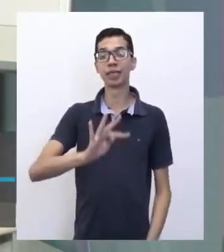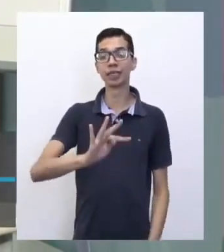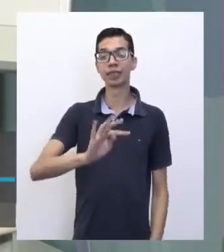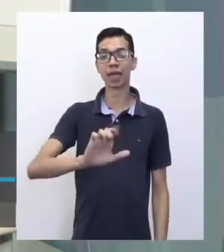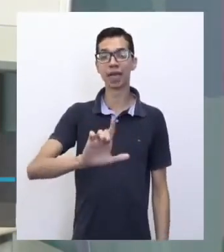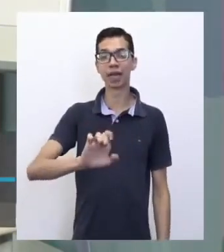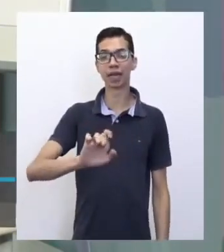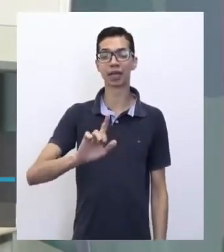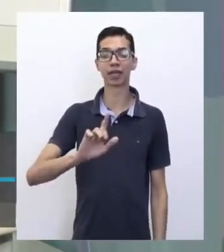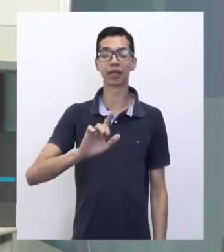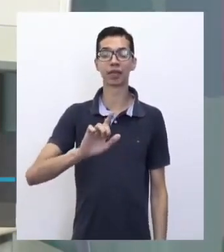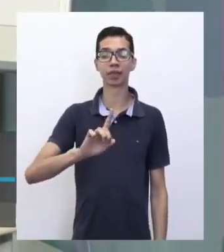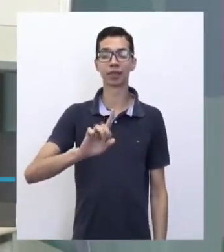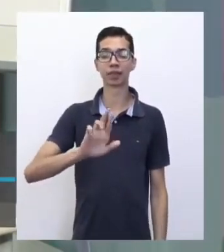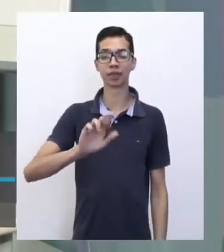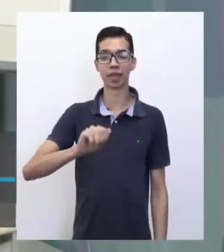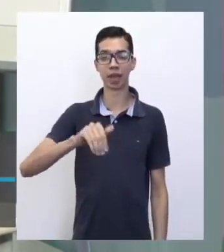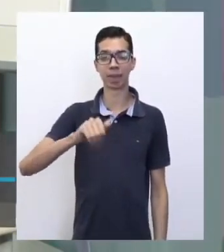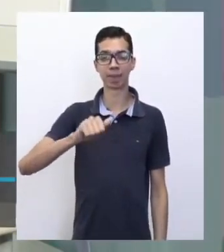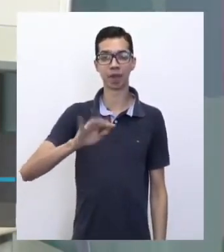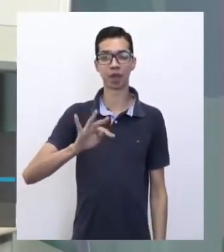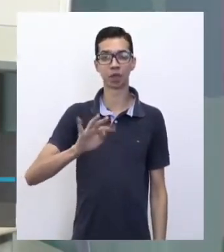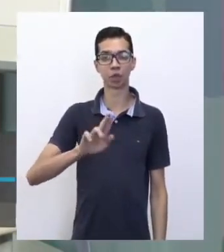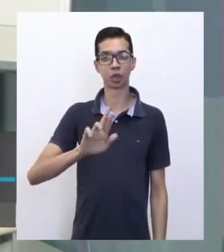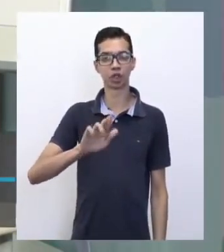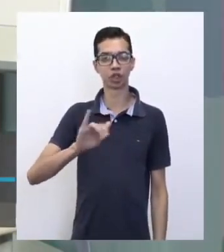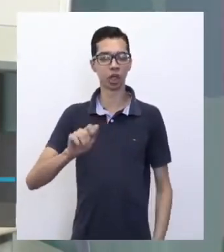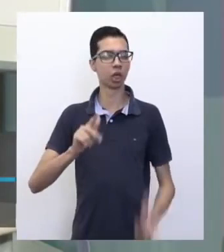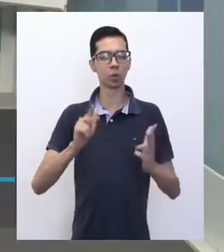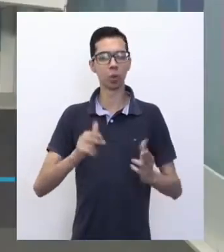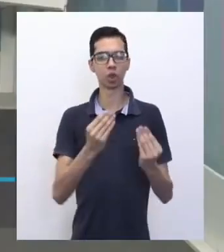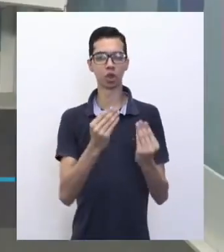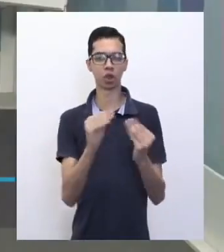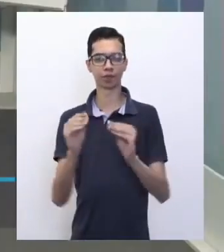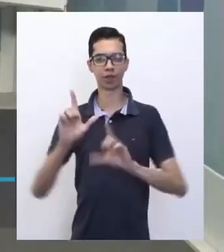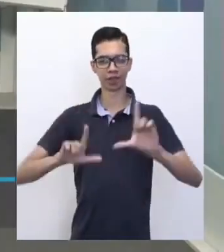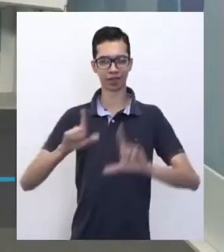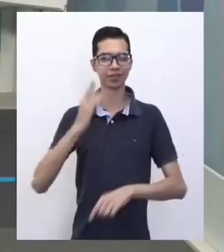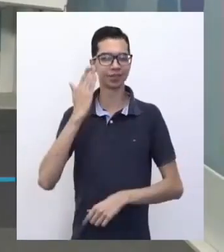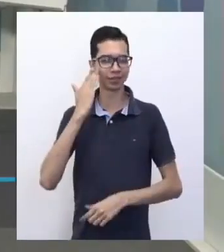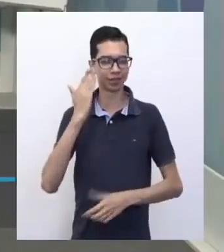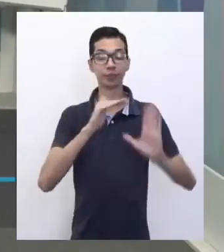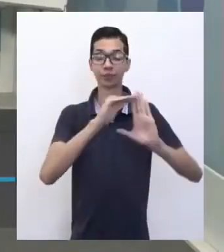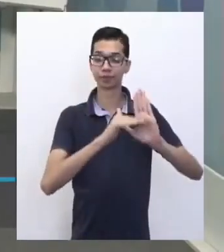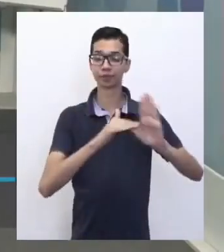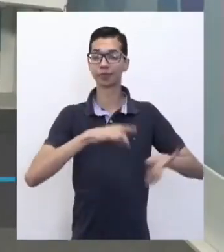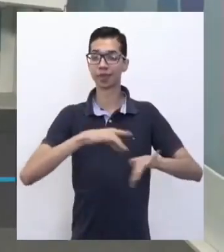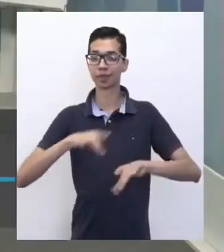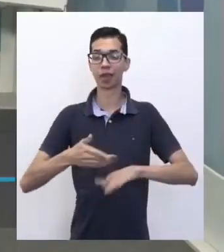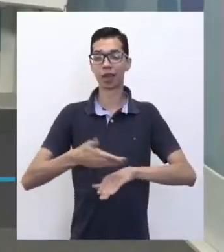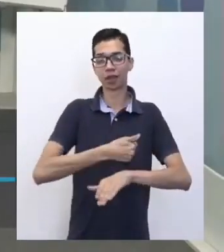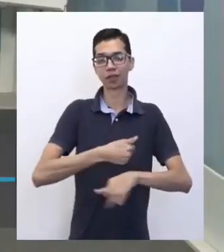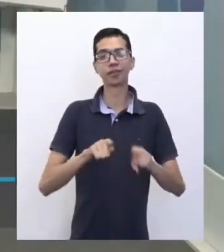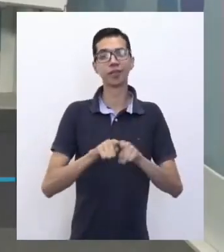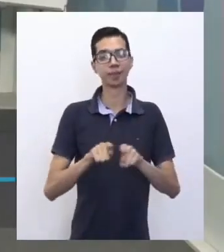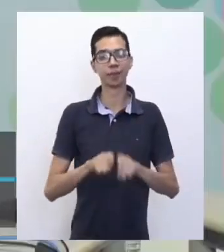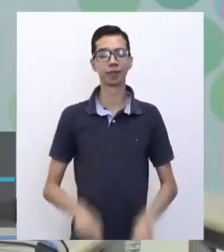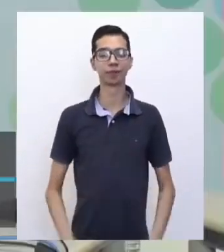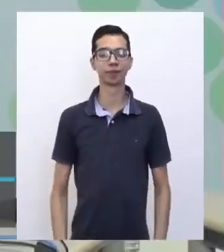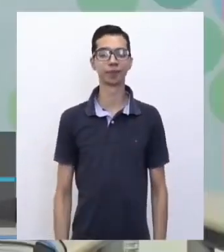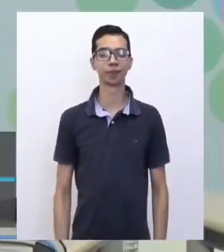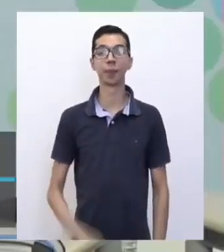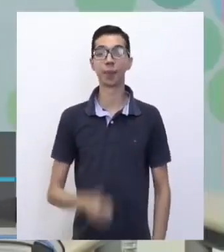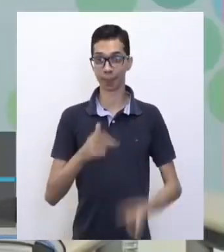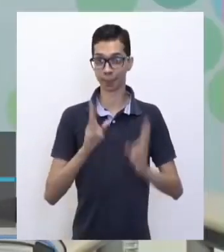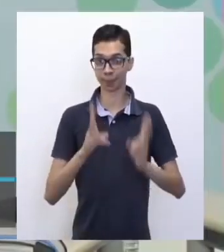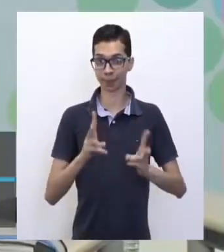seria o equivalente aí às nossas novelas de televisão, certo? Vamos lá, turma, vamos prosseguir. Bom, não deu certo, mas